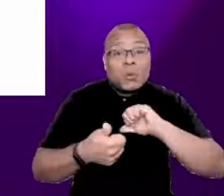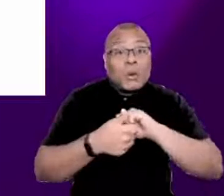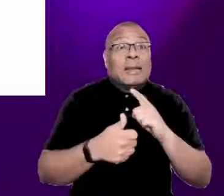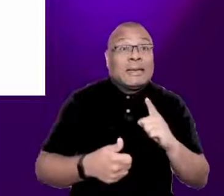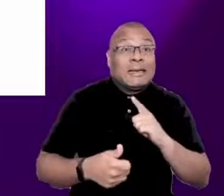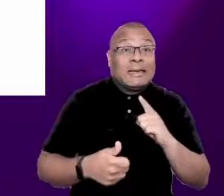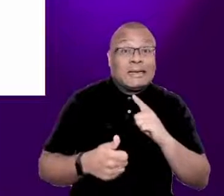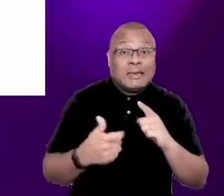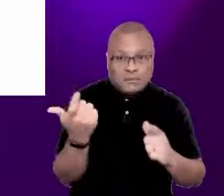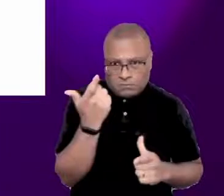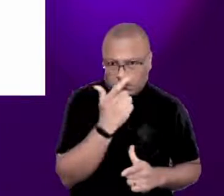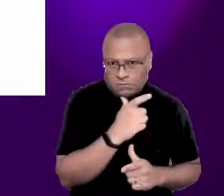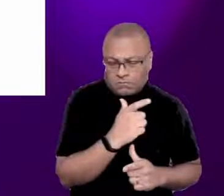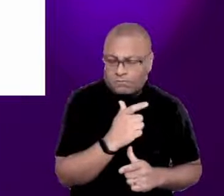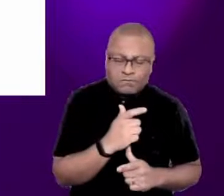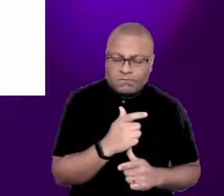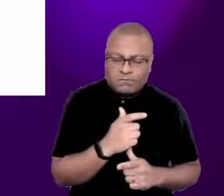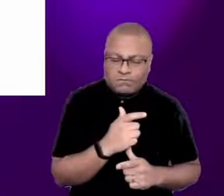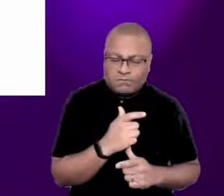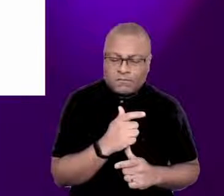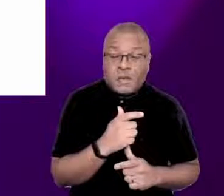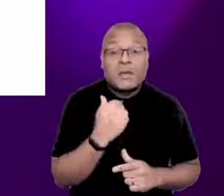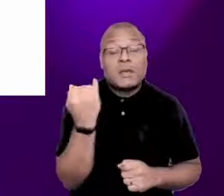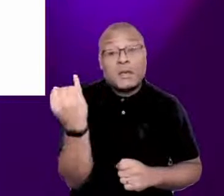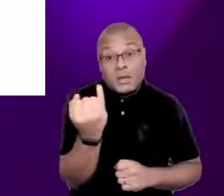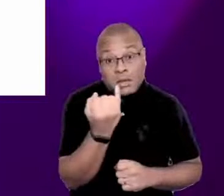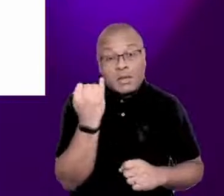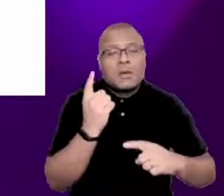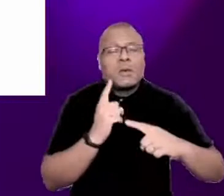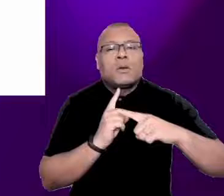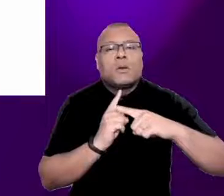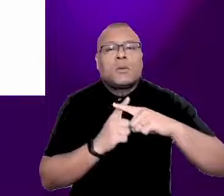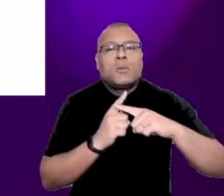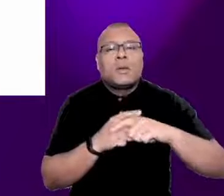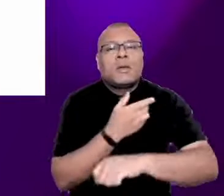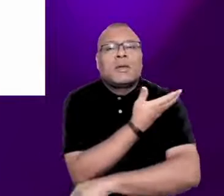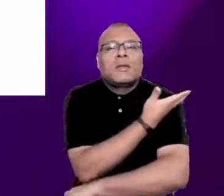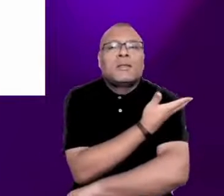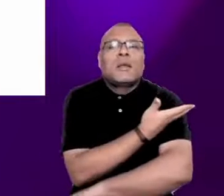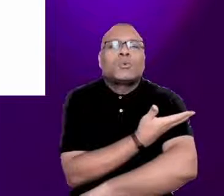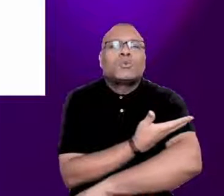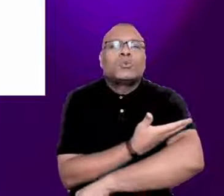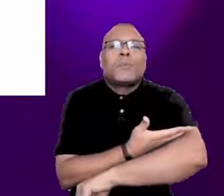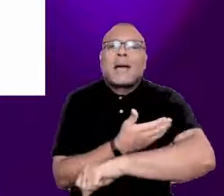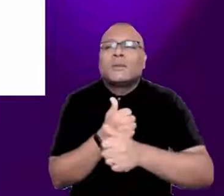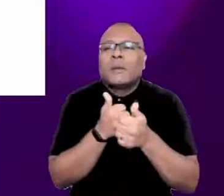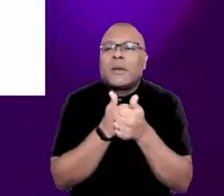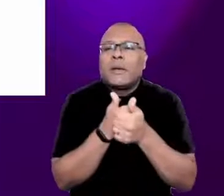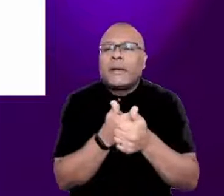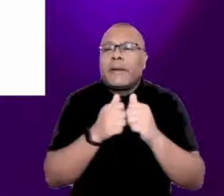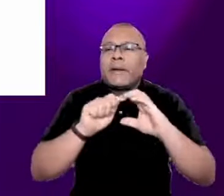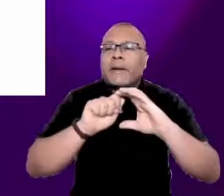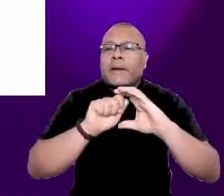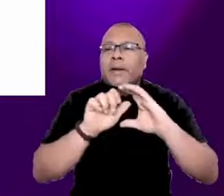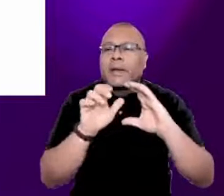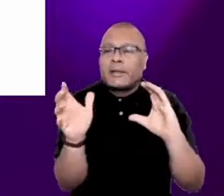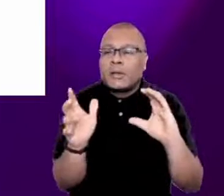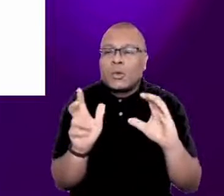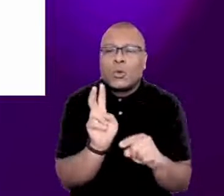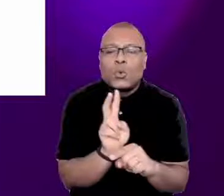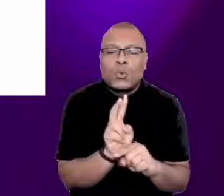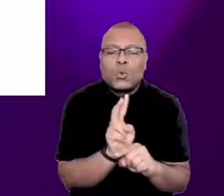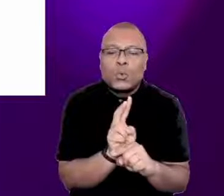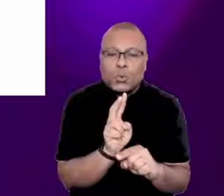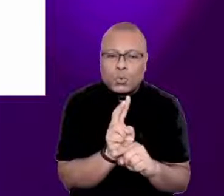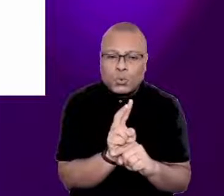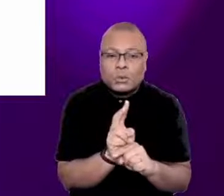qualidade entrega valor. E isso é importante porque a gente está acostumado a medir algumas características do cuidado que